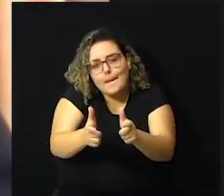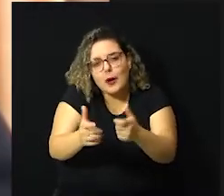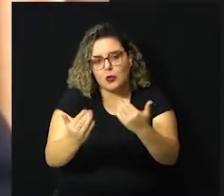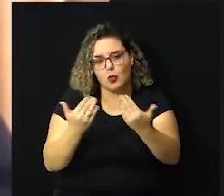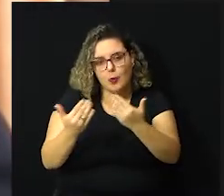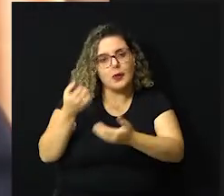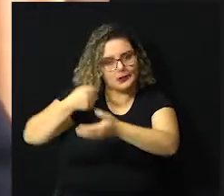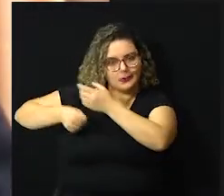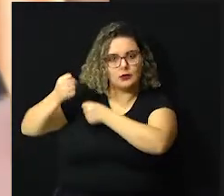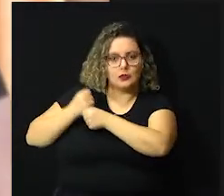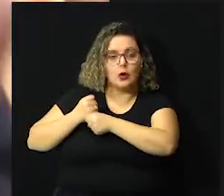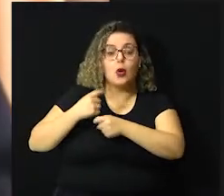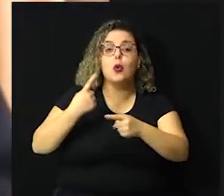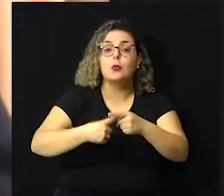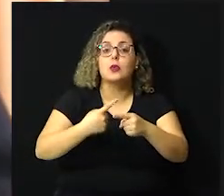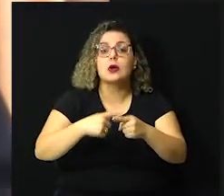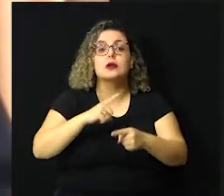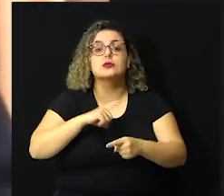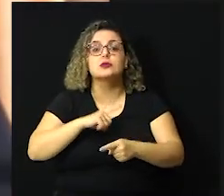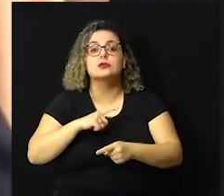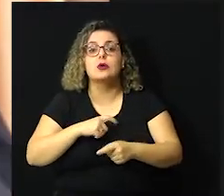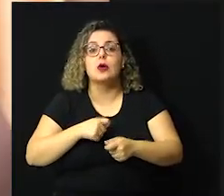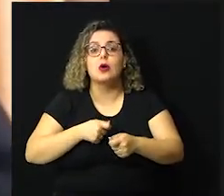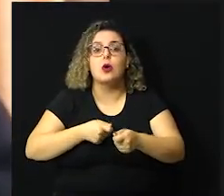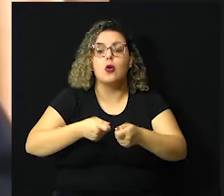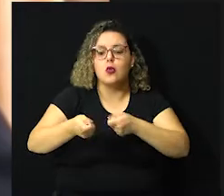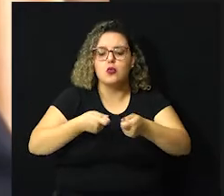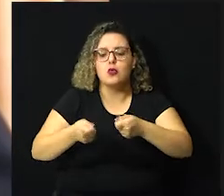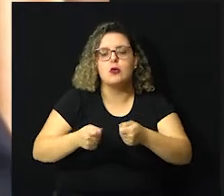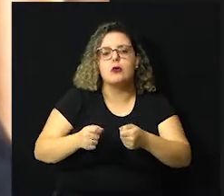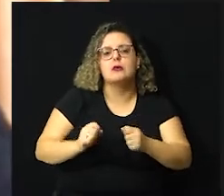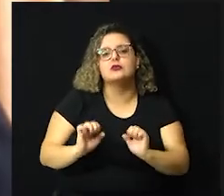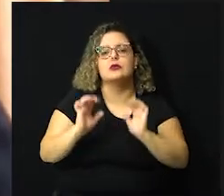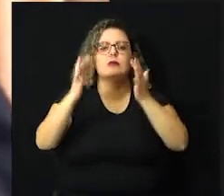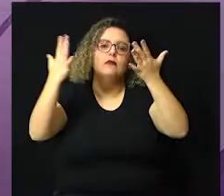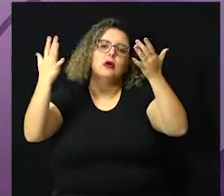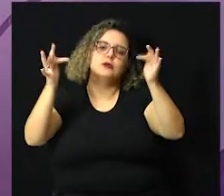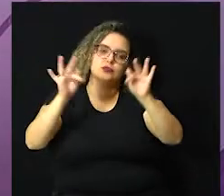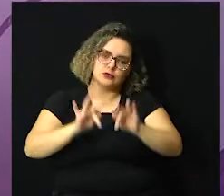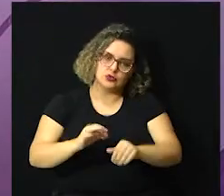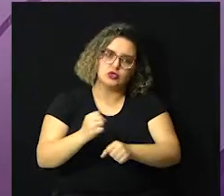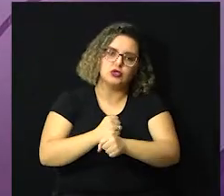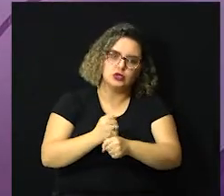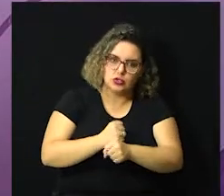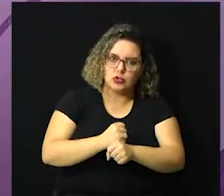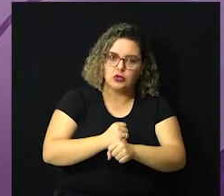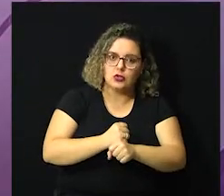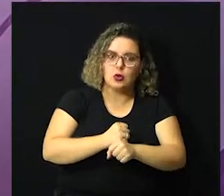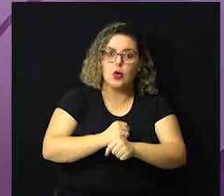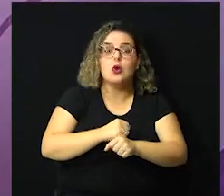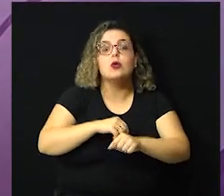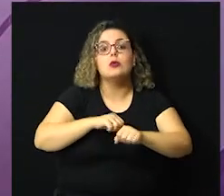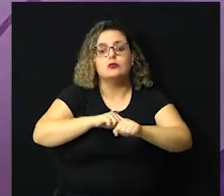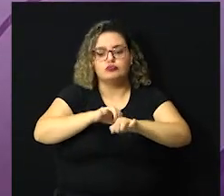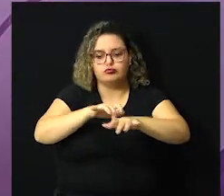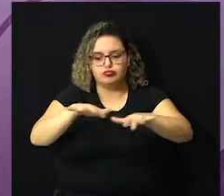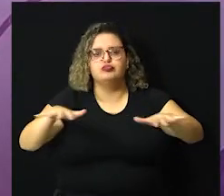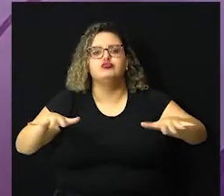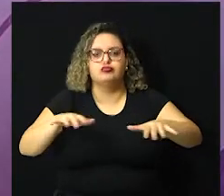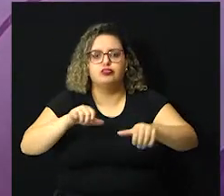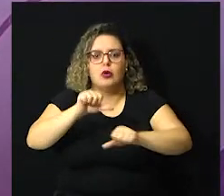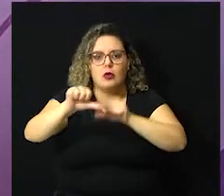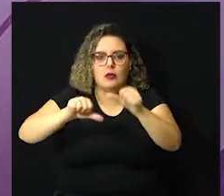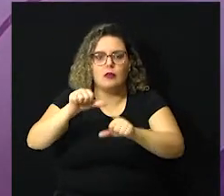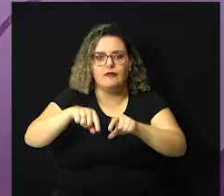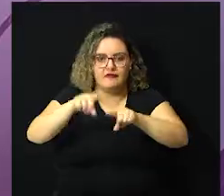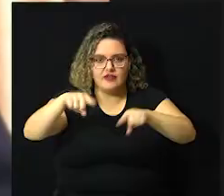como no passado, porque nós tivemos um descontrole aí de festas de final de ano e temos uma variante muito transmissível que é a Ômicron.